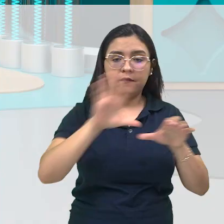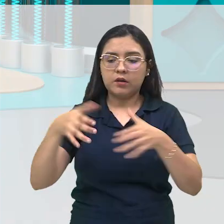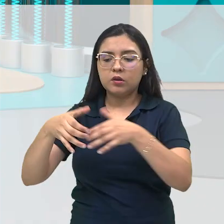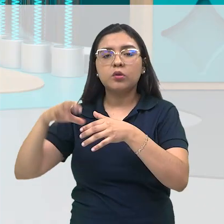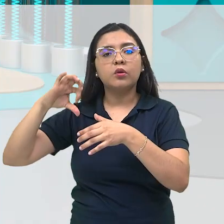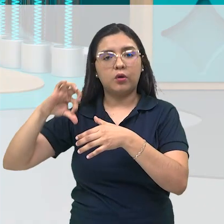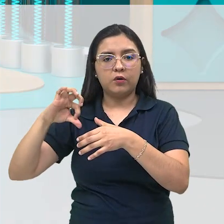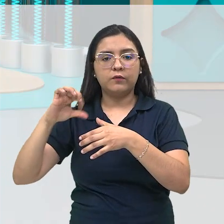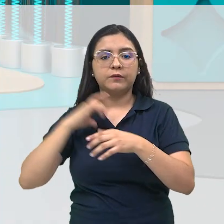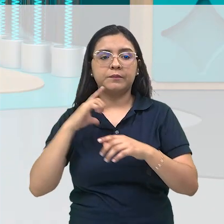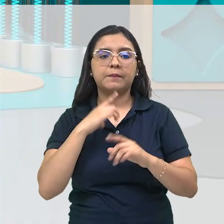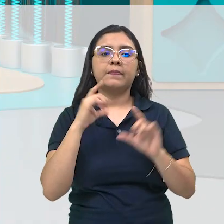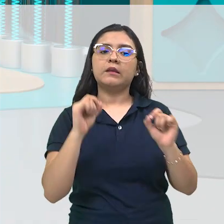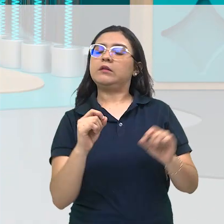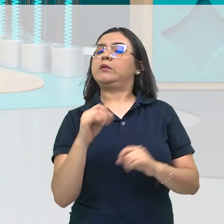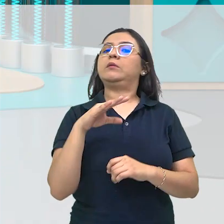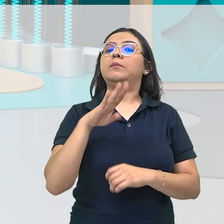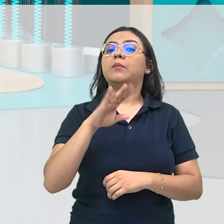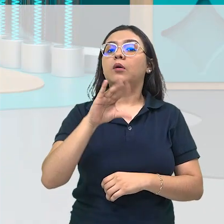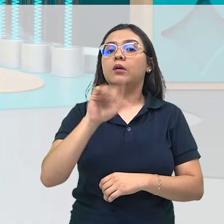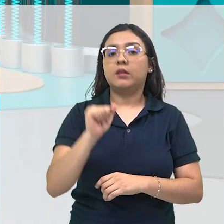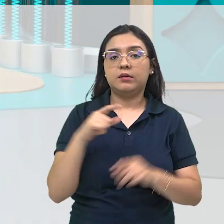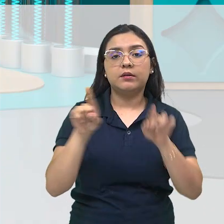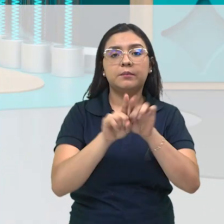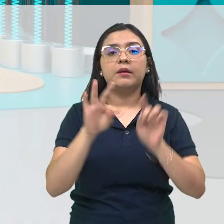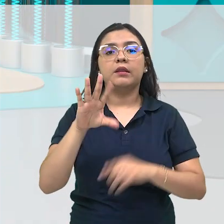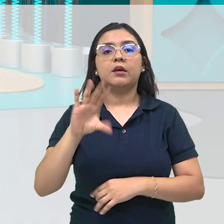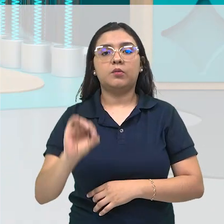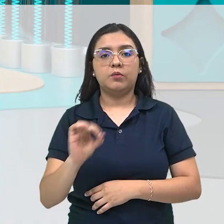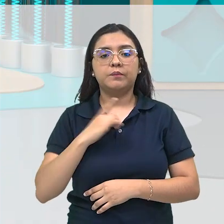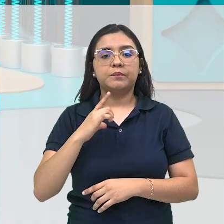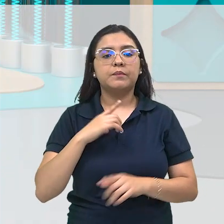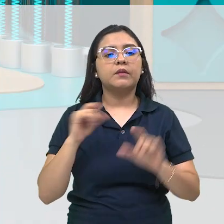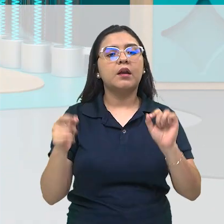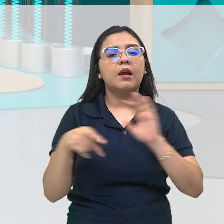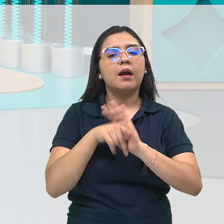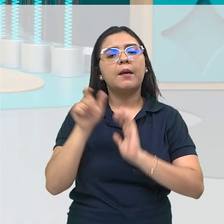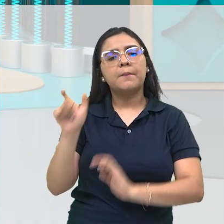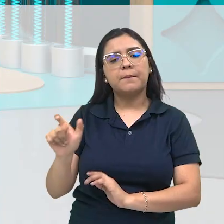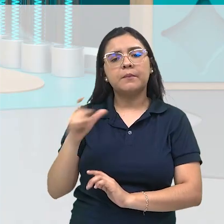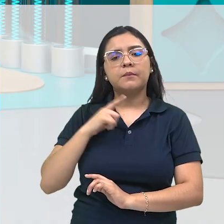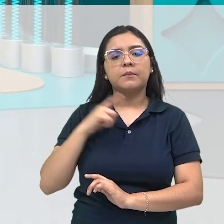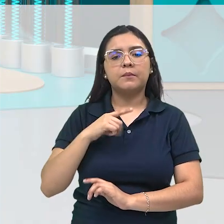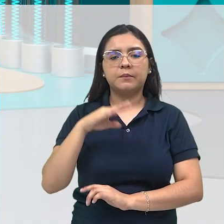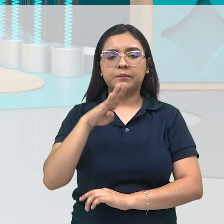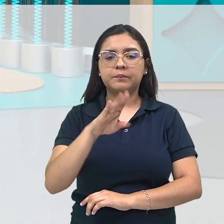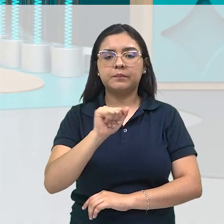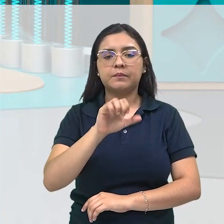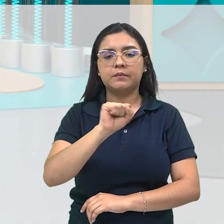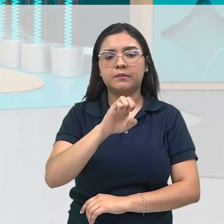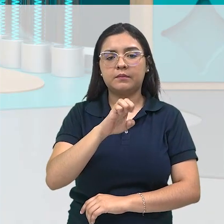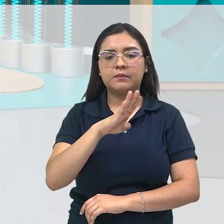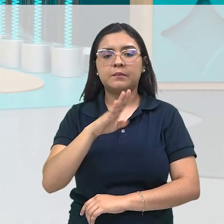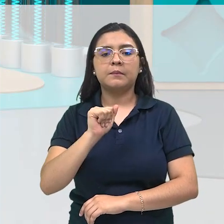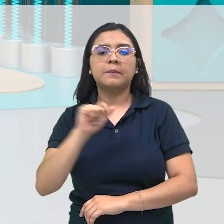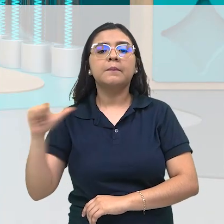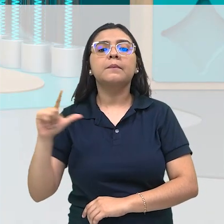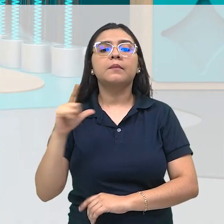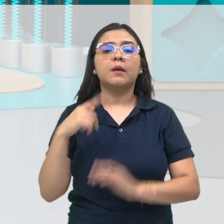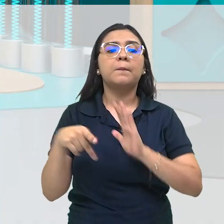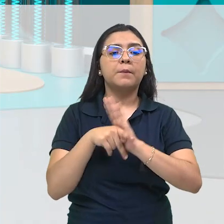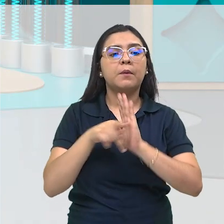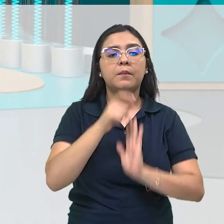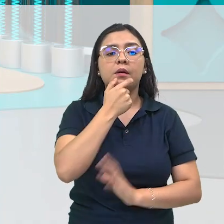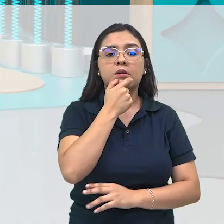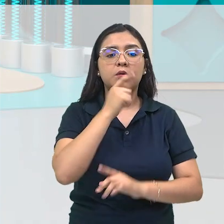jogadores, uma bola e um taco. O termo vem da língua inglesa baseball. O